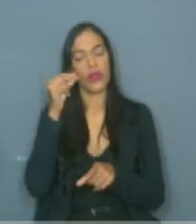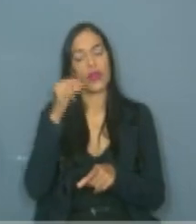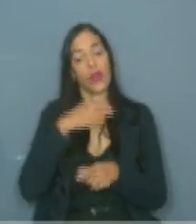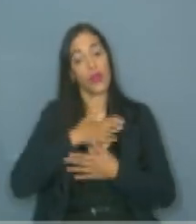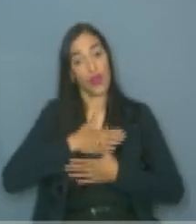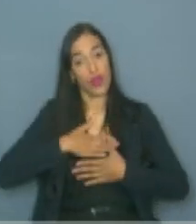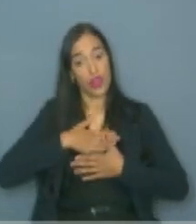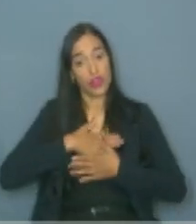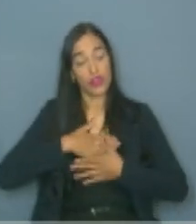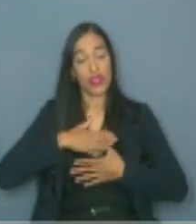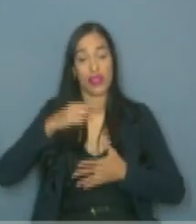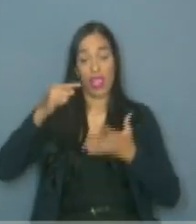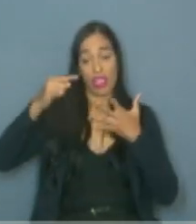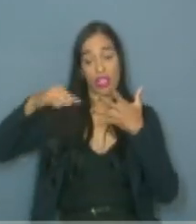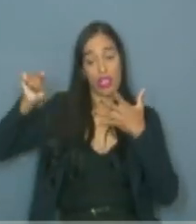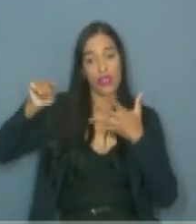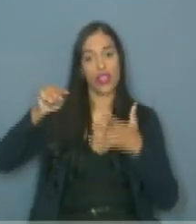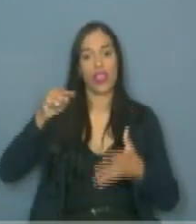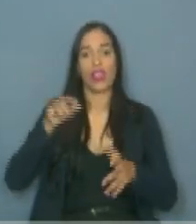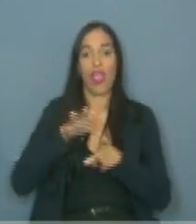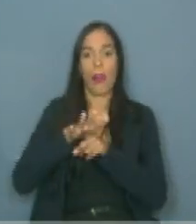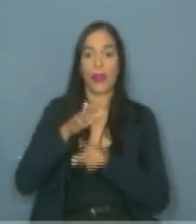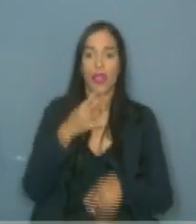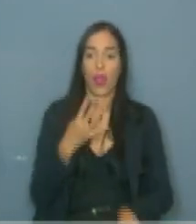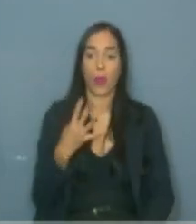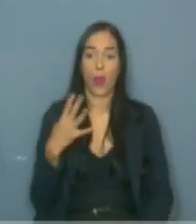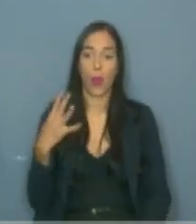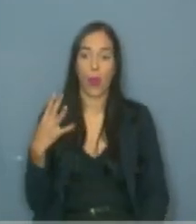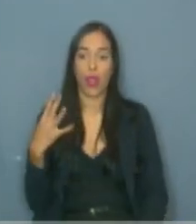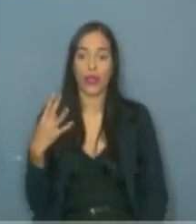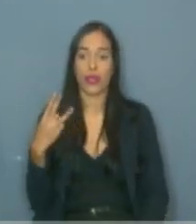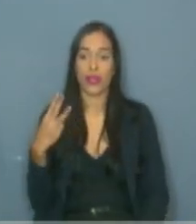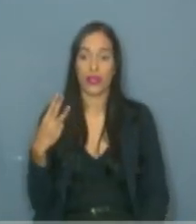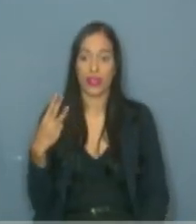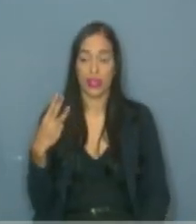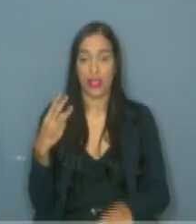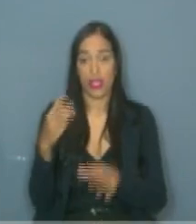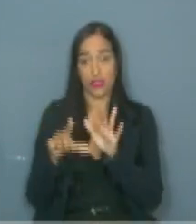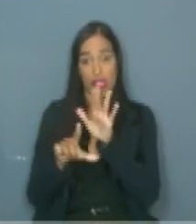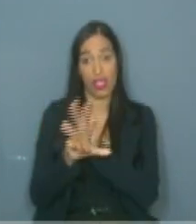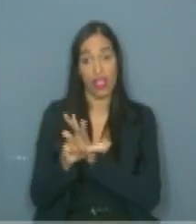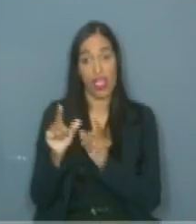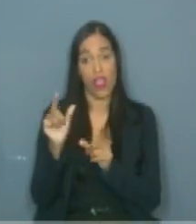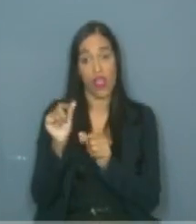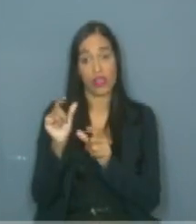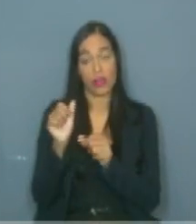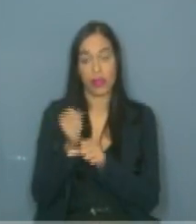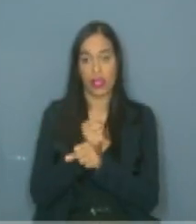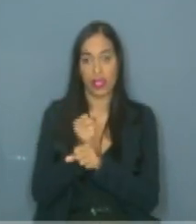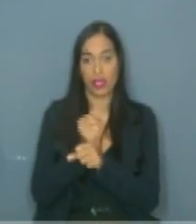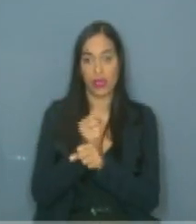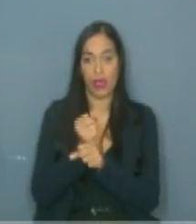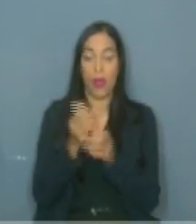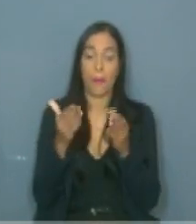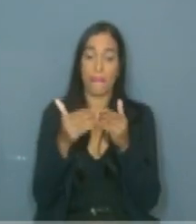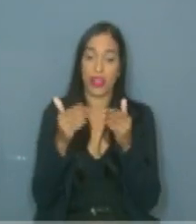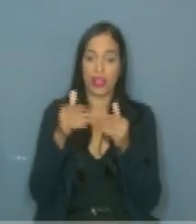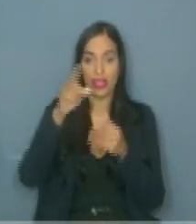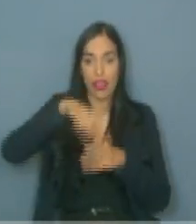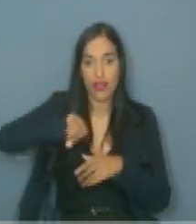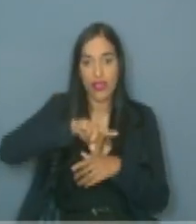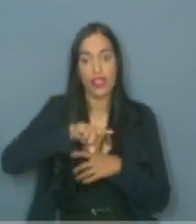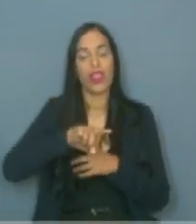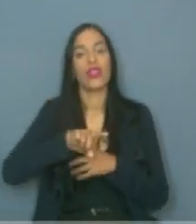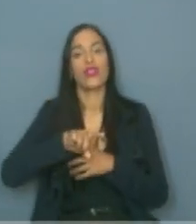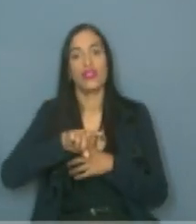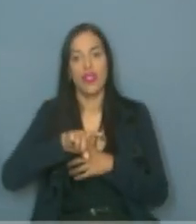ratificar o destaque dessa emenda número 43, a lei orçamentária anual, e gostaria de pedir aos meus colegas e minhas colegas, particularmente aqueles e